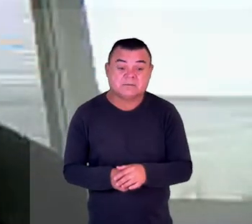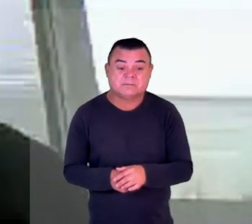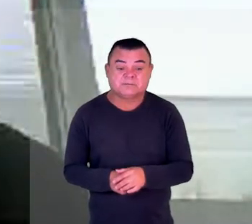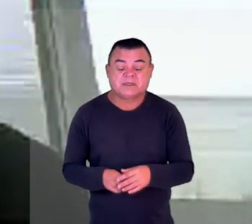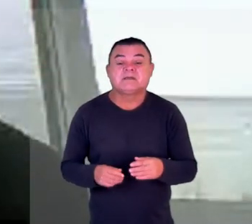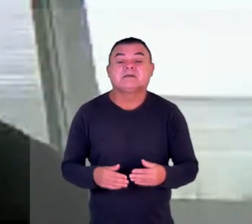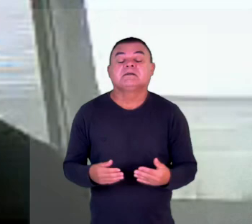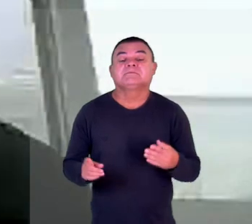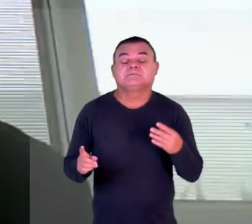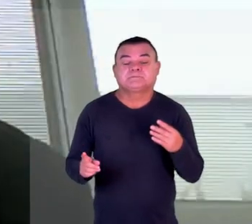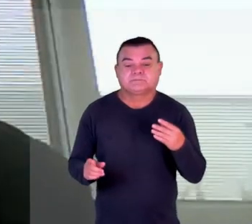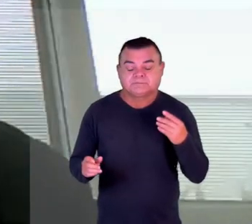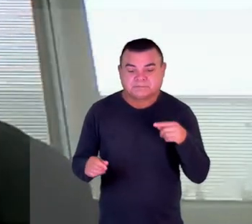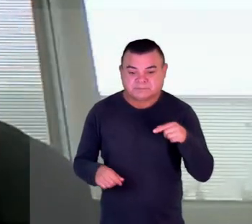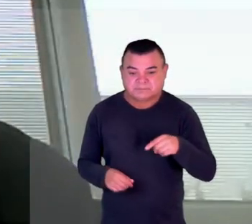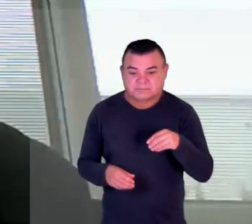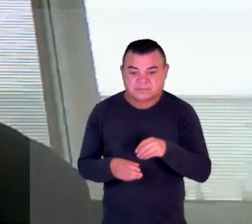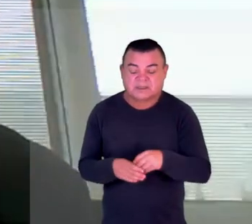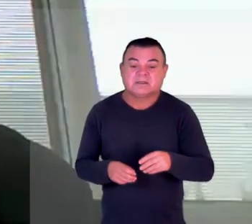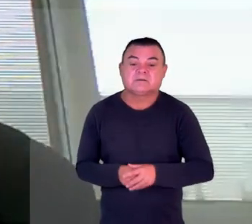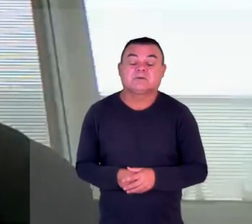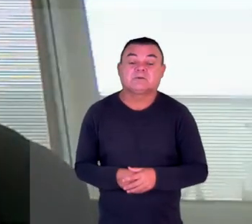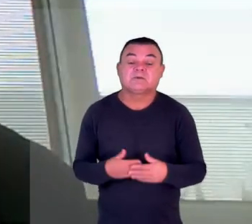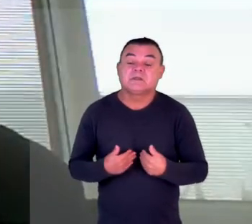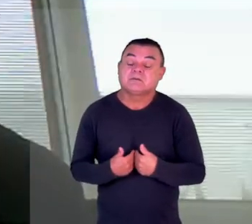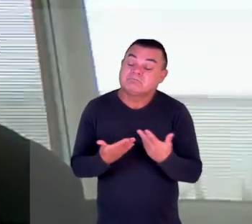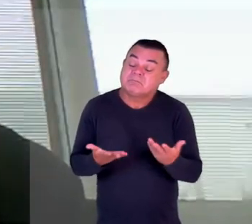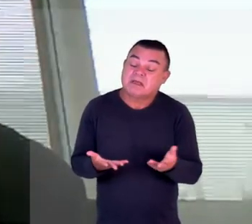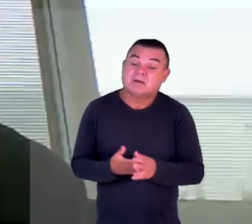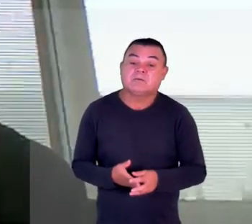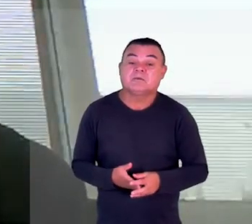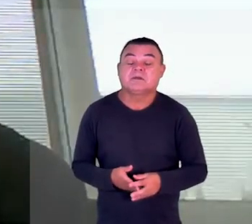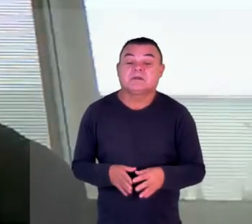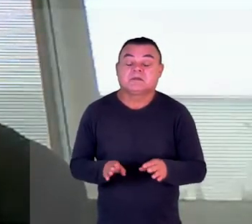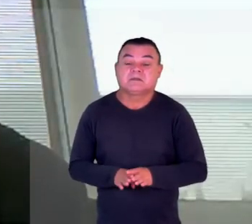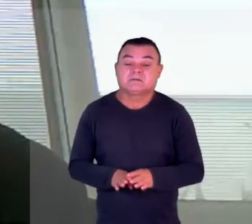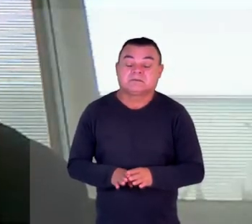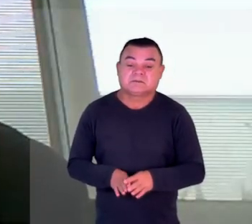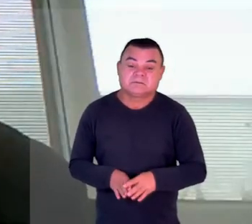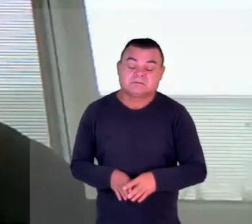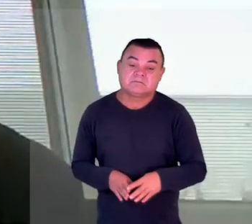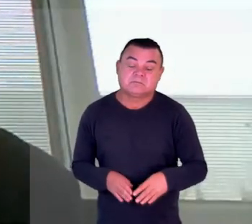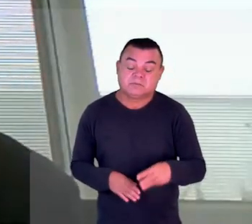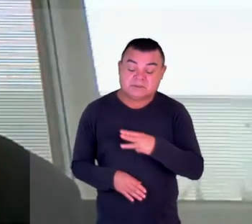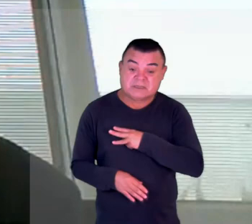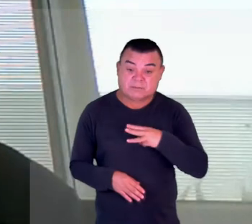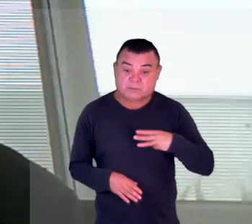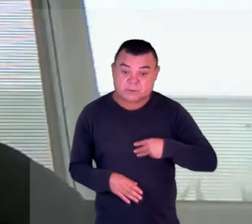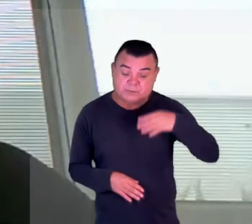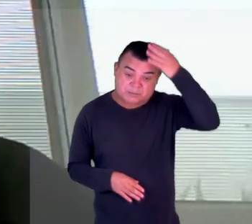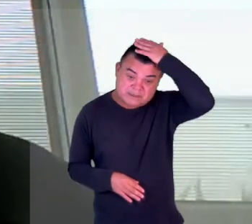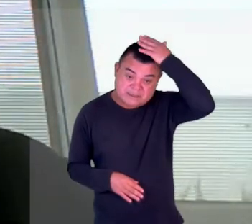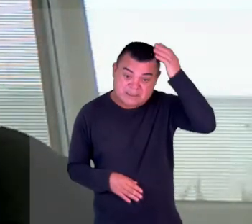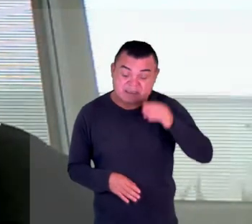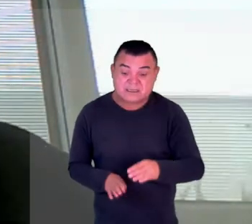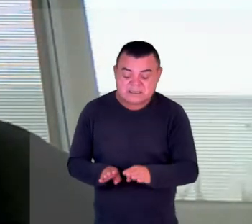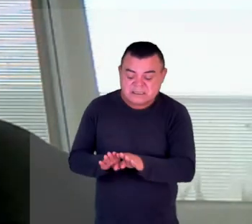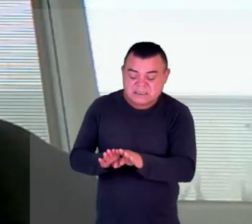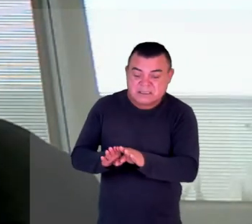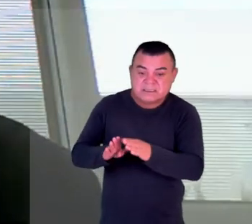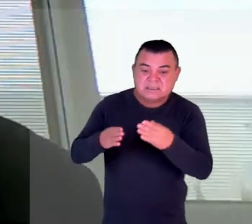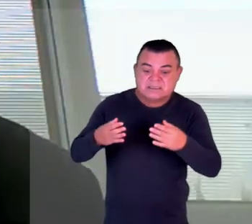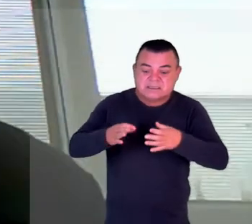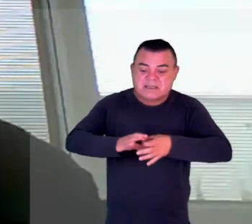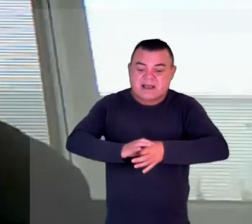portas do Ministério Público do Paraná se abrem aqui né de uma maneira eh eh eh